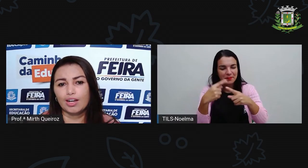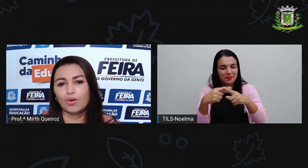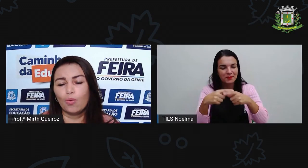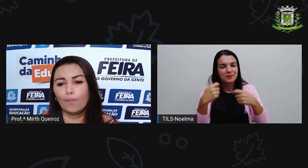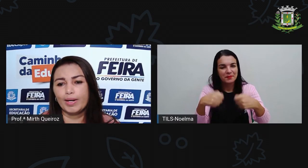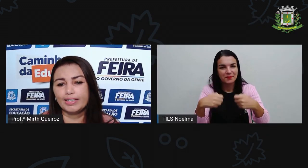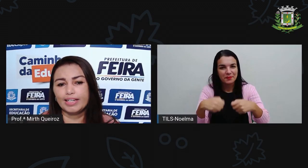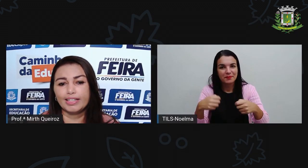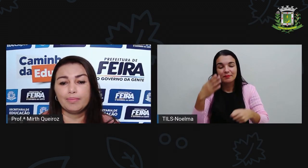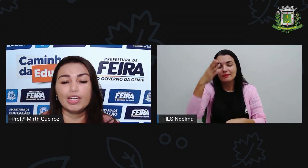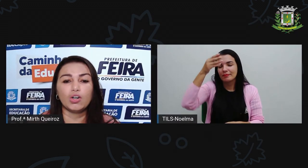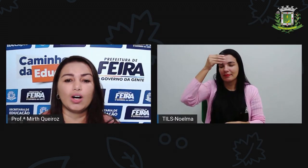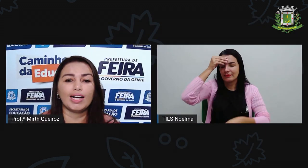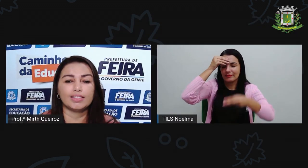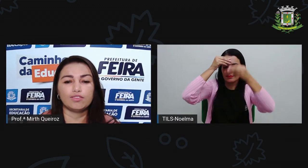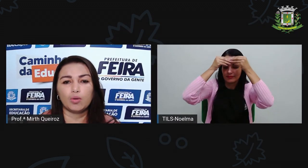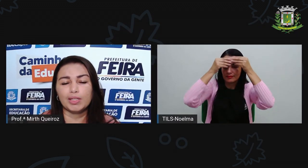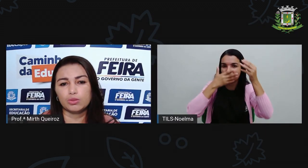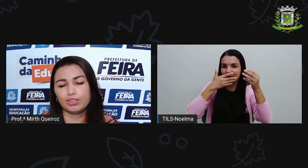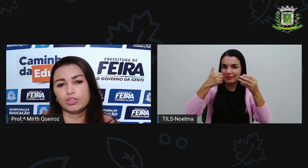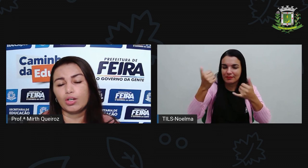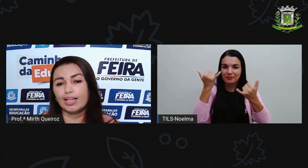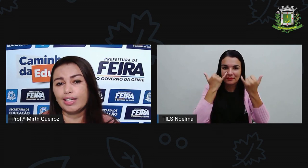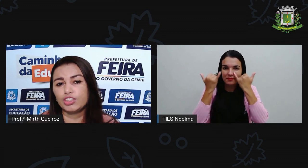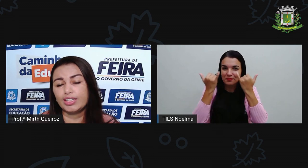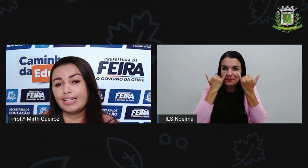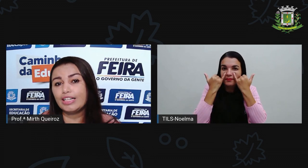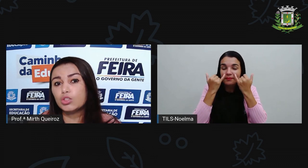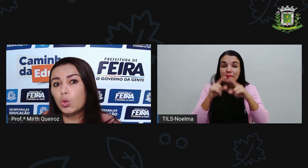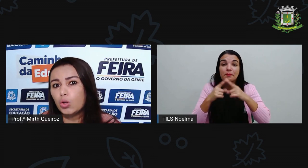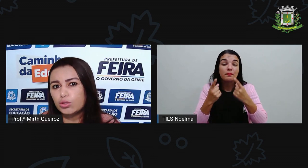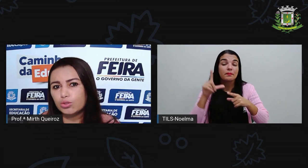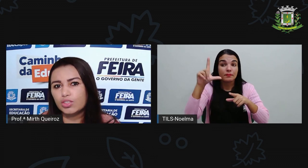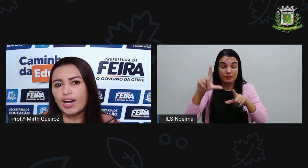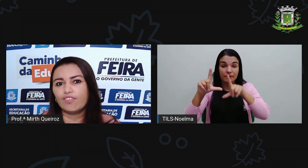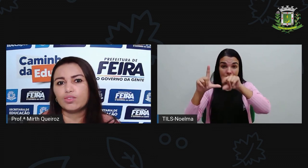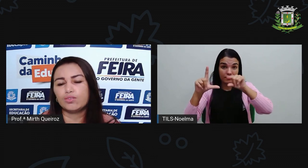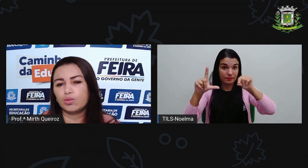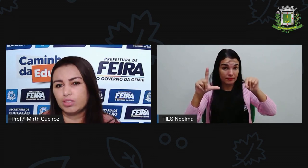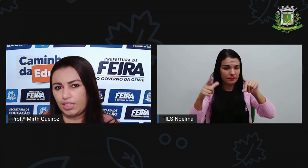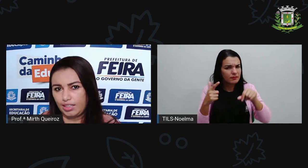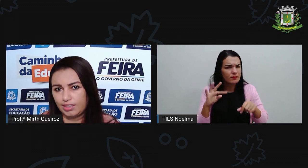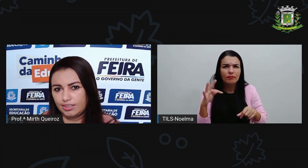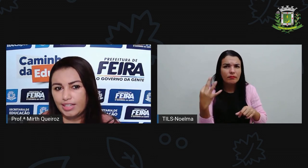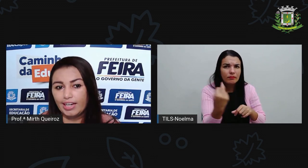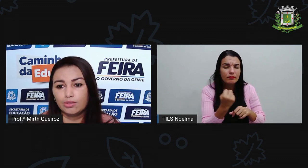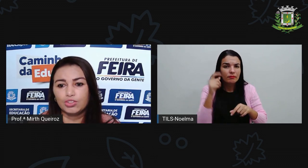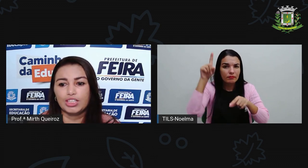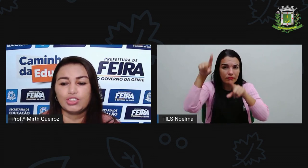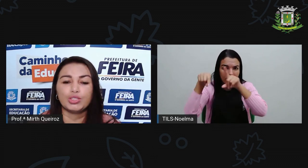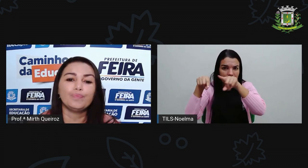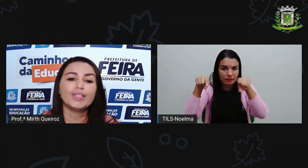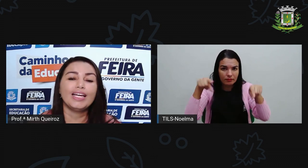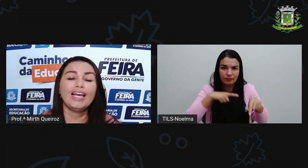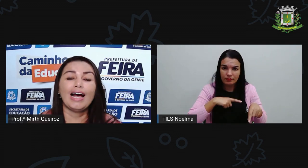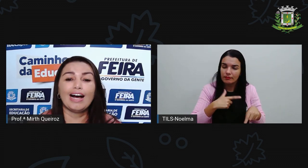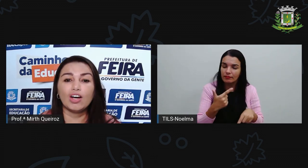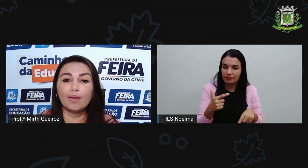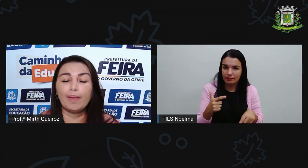possa compreender aí melhor as informações. Só que a legenda nem todos os gráficos vão ter, certo, gente?